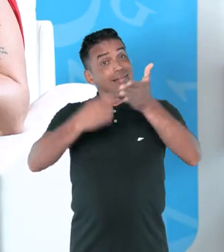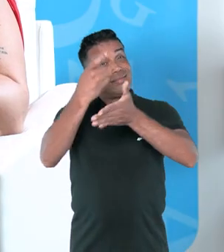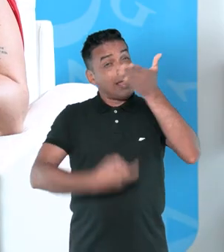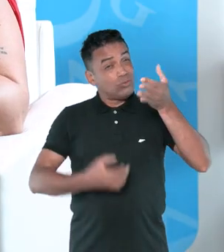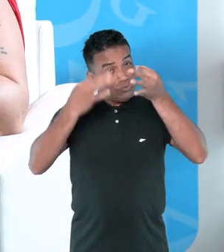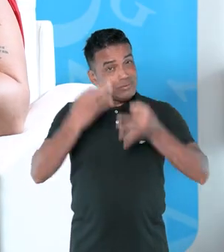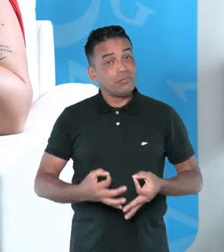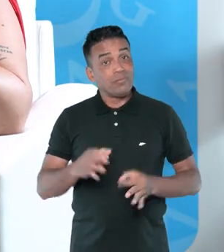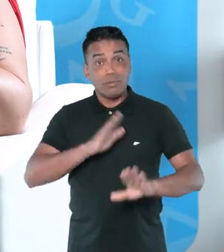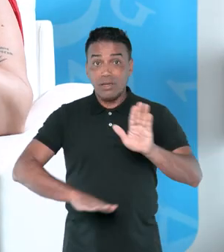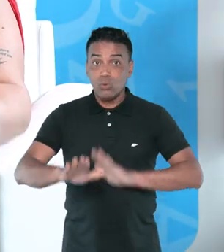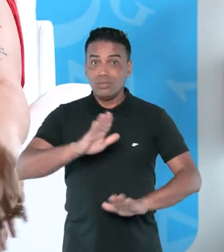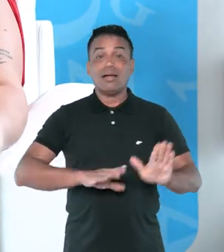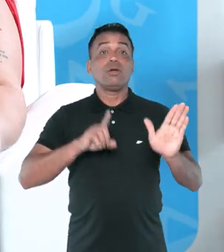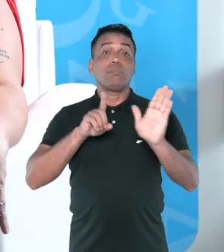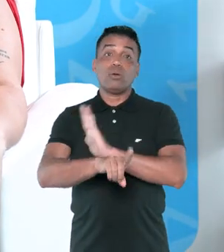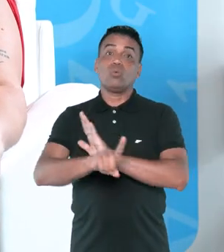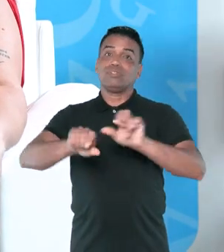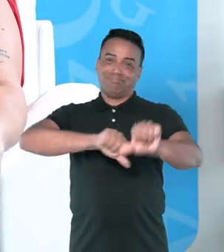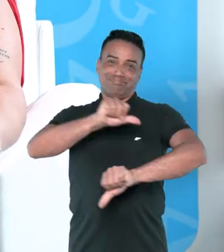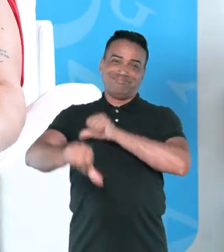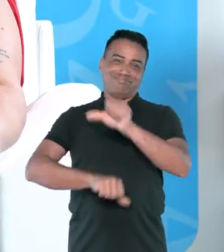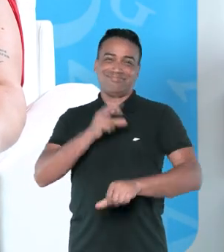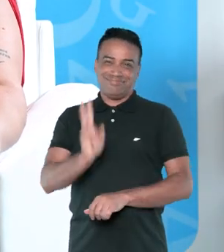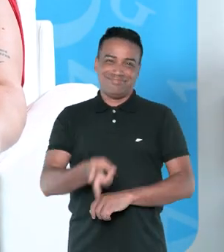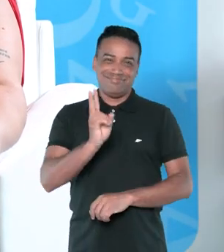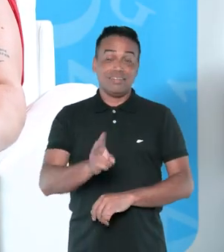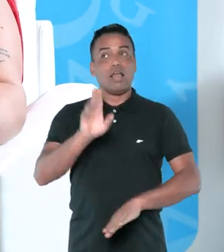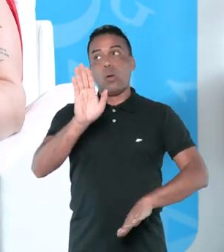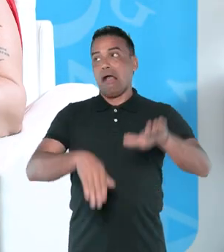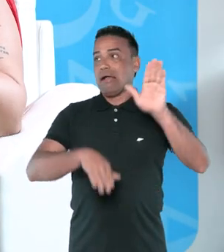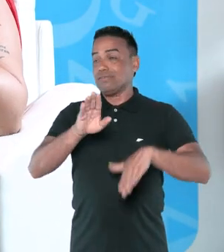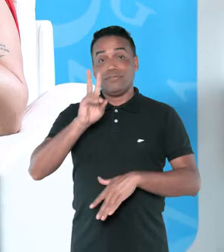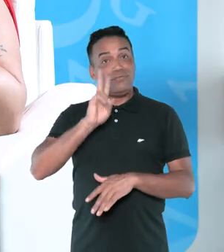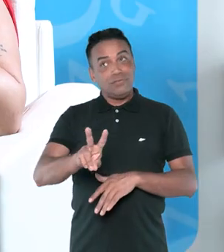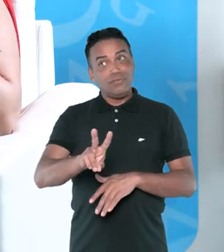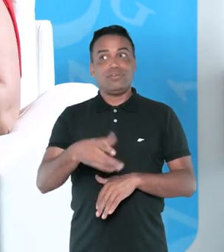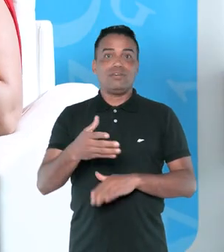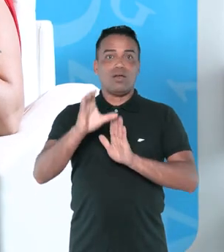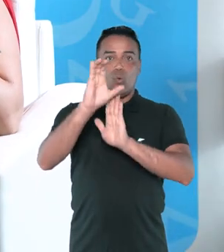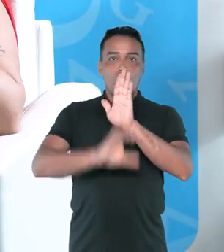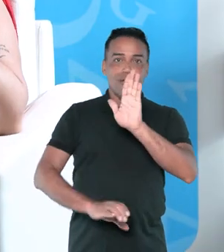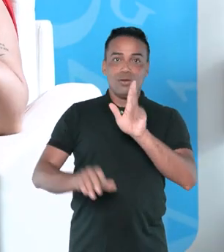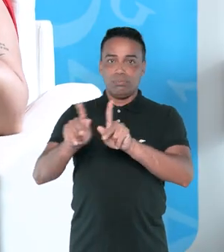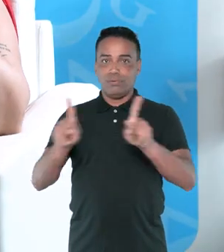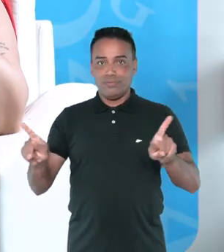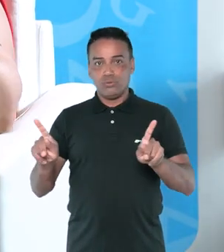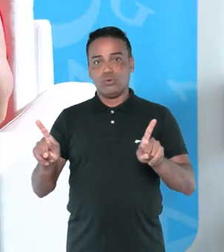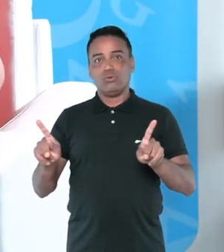que eu fazia, que eu tinha muito cuidado, eu mudava a pergunta. Às vezes eu via um pouco do currículo do professor, aí